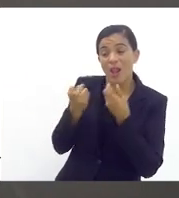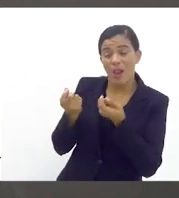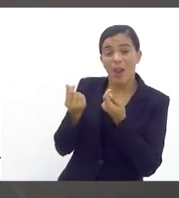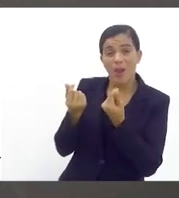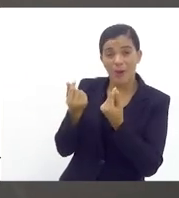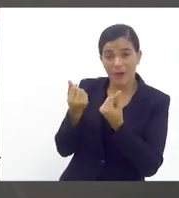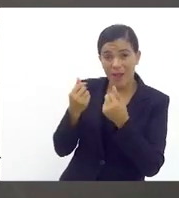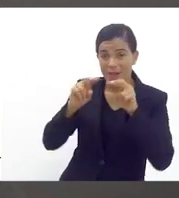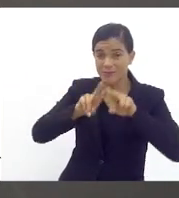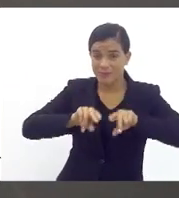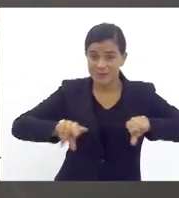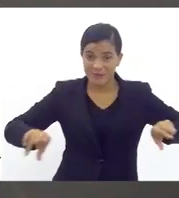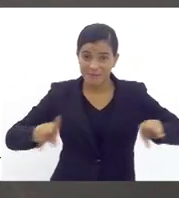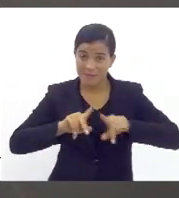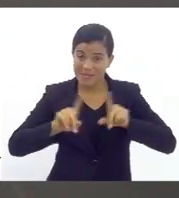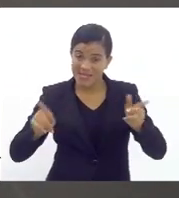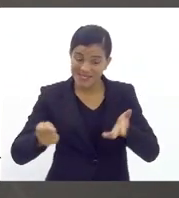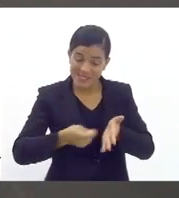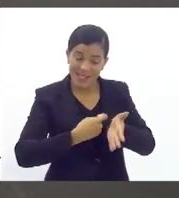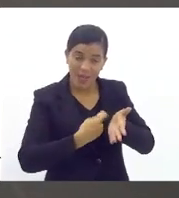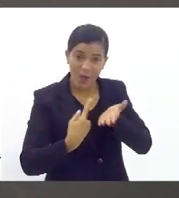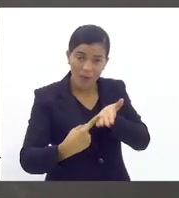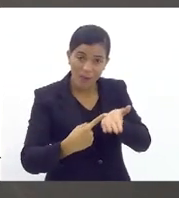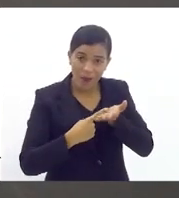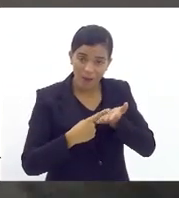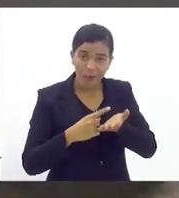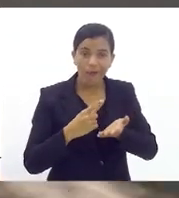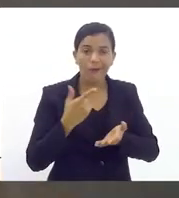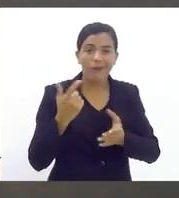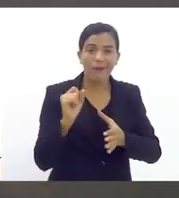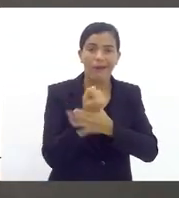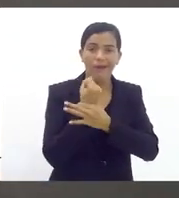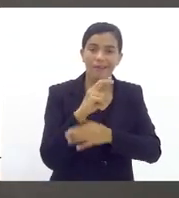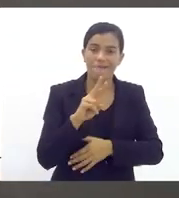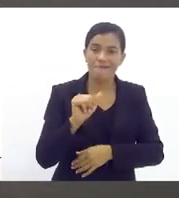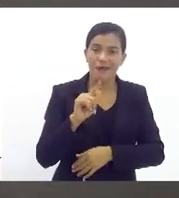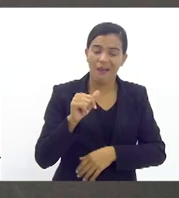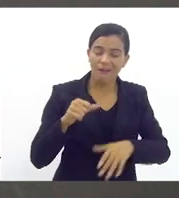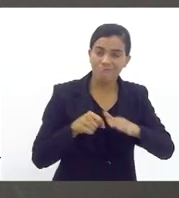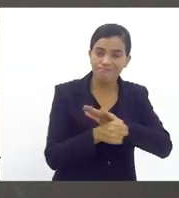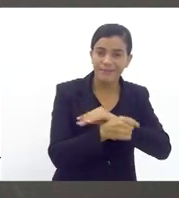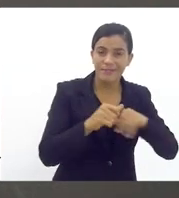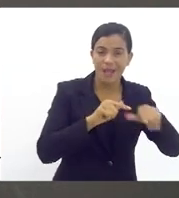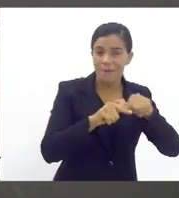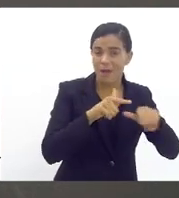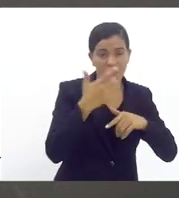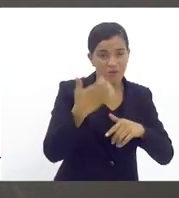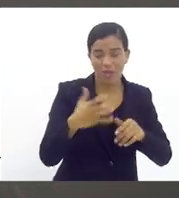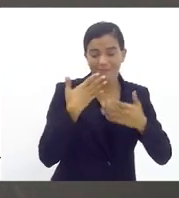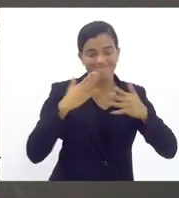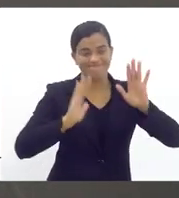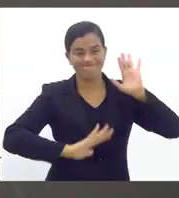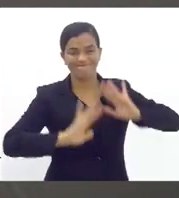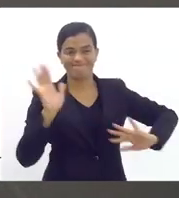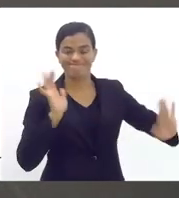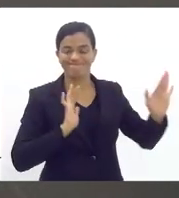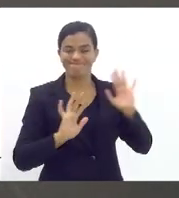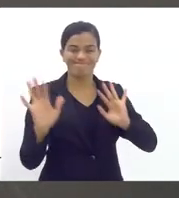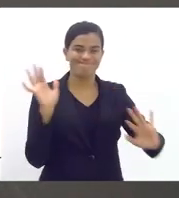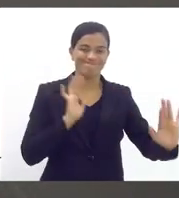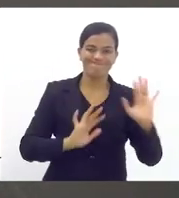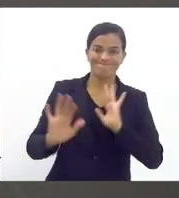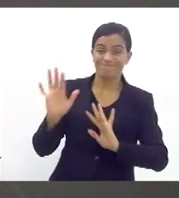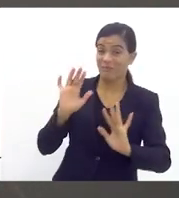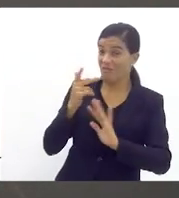a diversidade, mas na hora de assinar uma convenção coletiva que garanta vagas, cotas, emprego, eles não querem se comprometer. Isso a gente falando